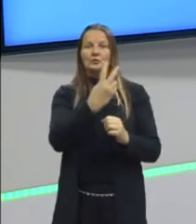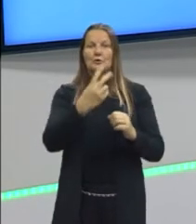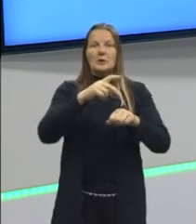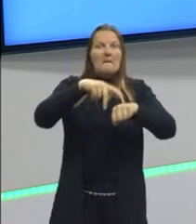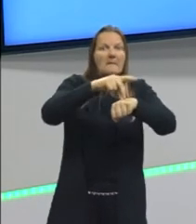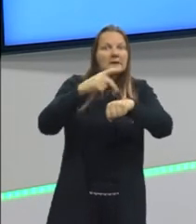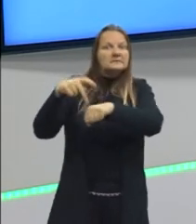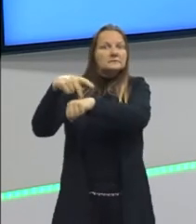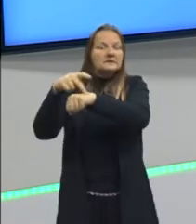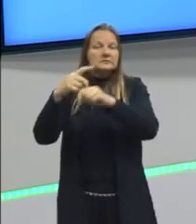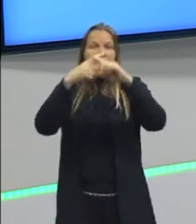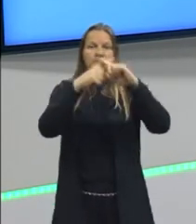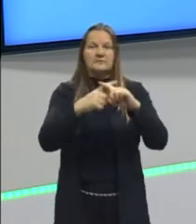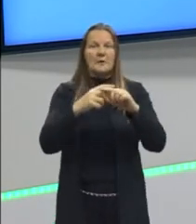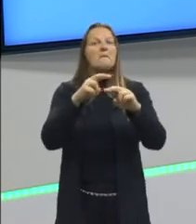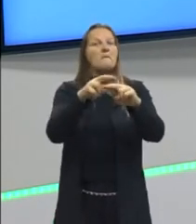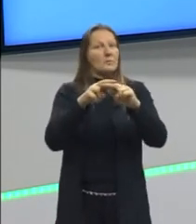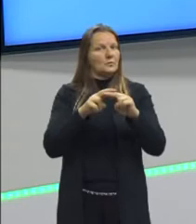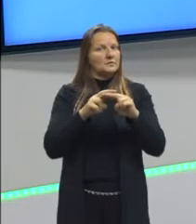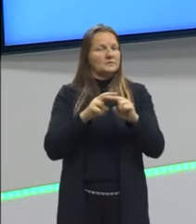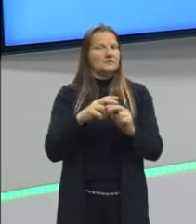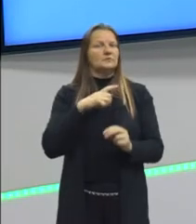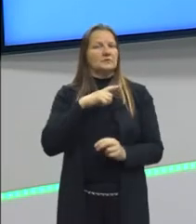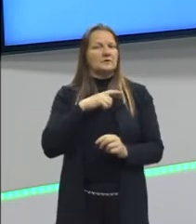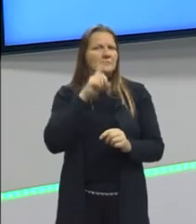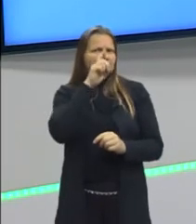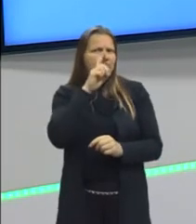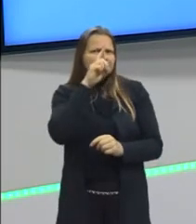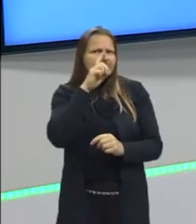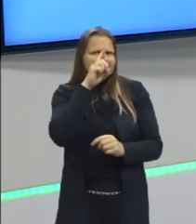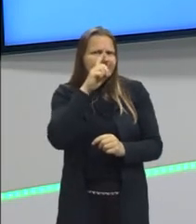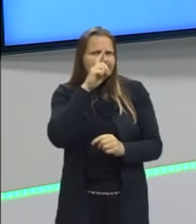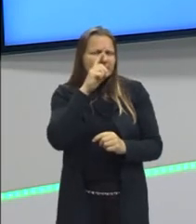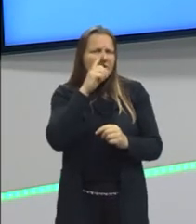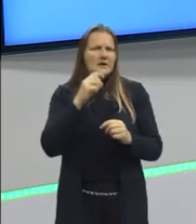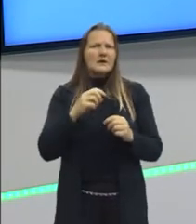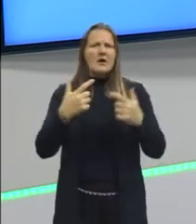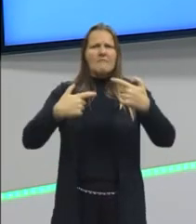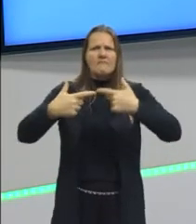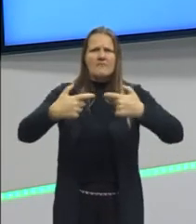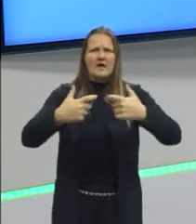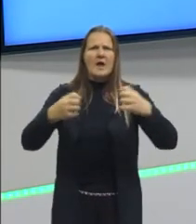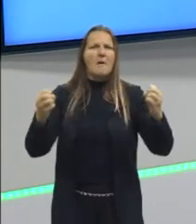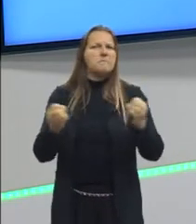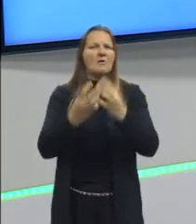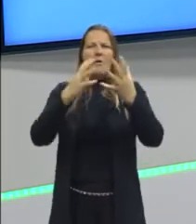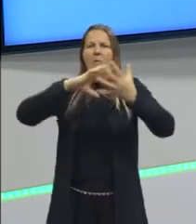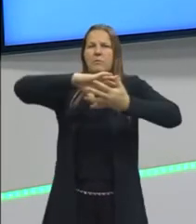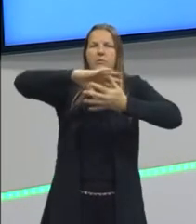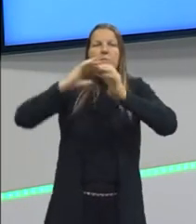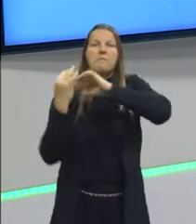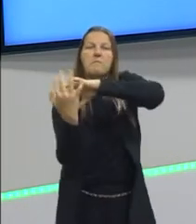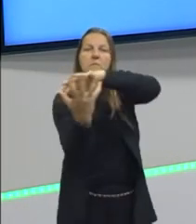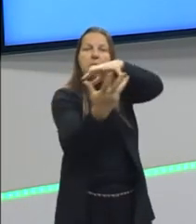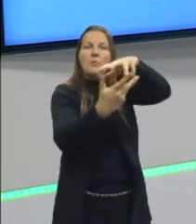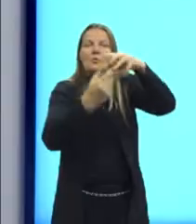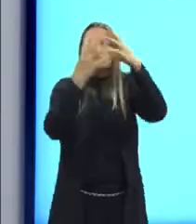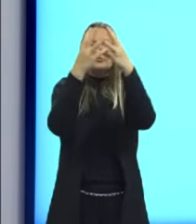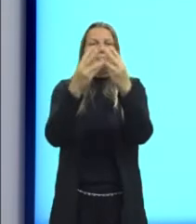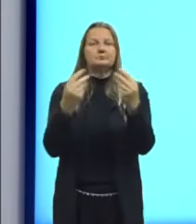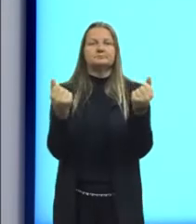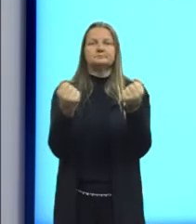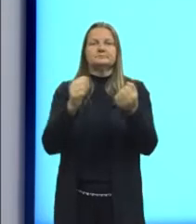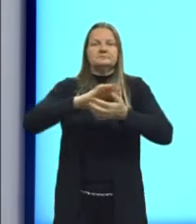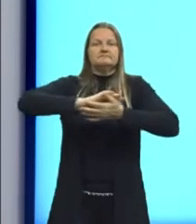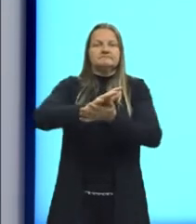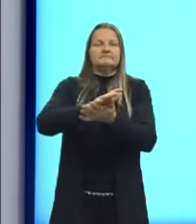um confronto direto exatamente por esse risco de uma guerra nuclear que destruiria tudo né e além dessa corrida